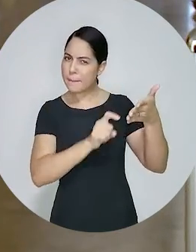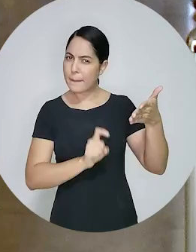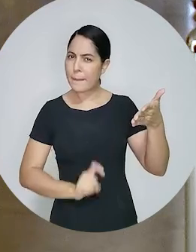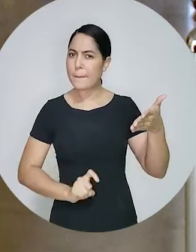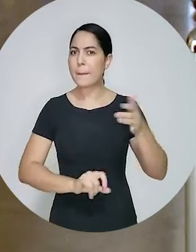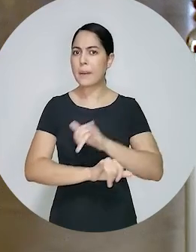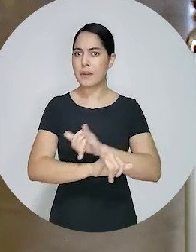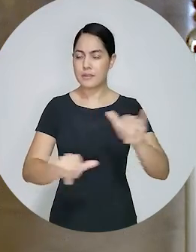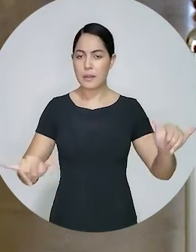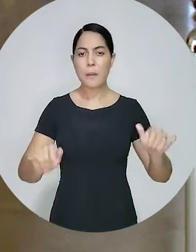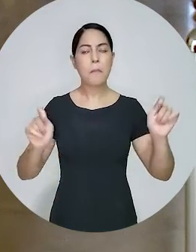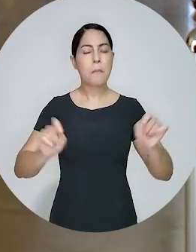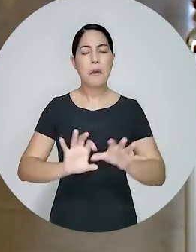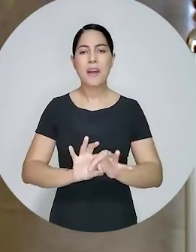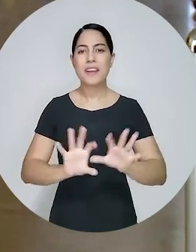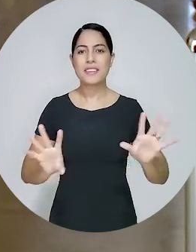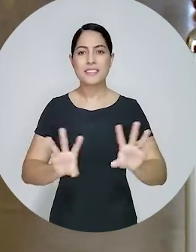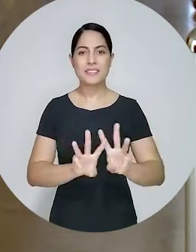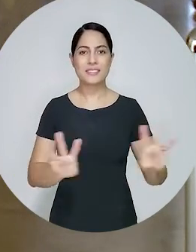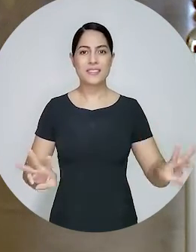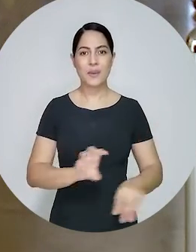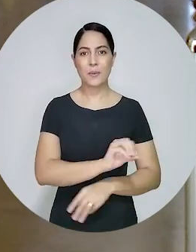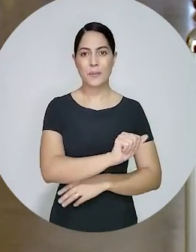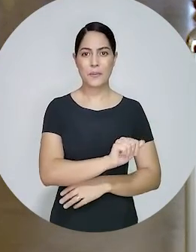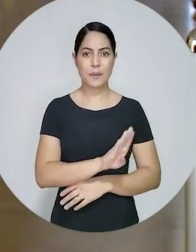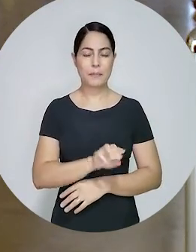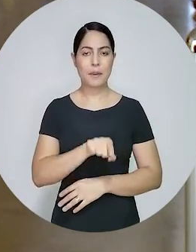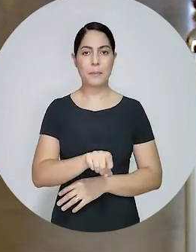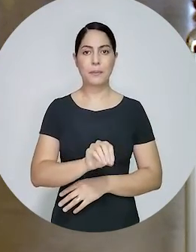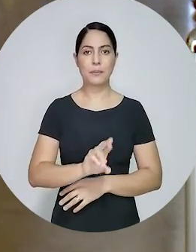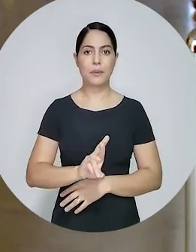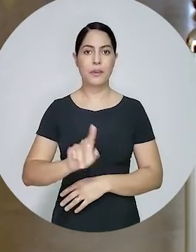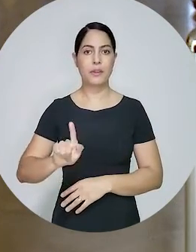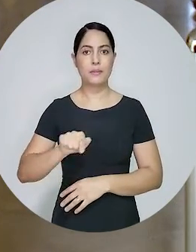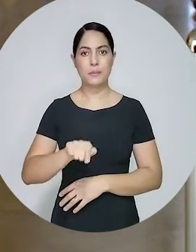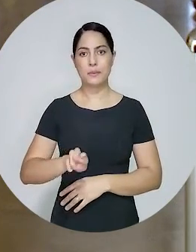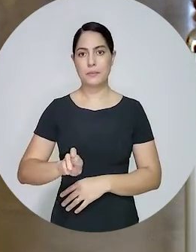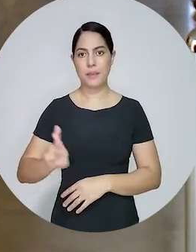cada matéria publicada na imprensa nacional você confere em